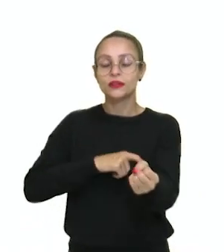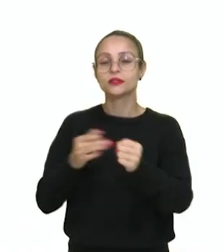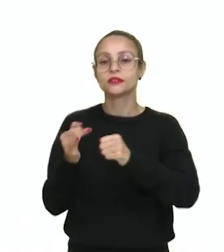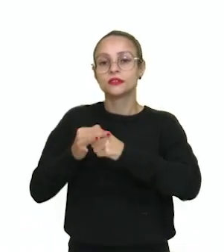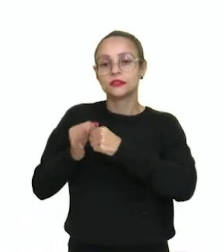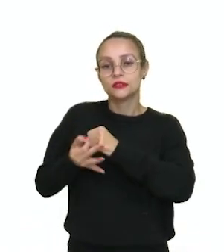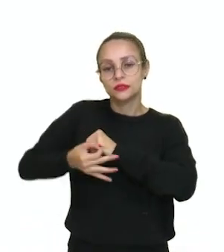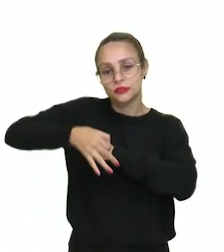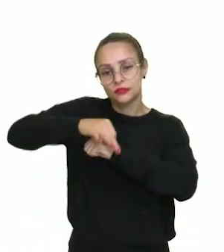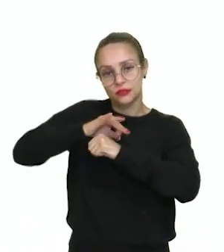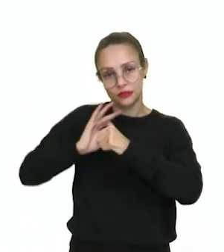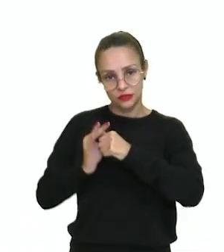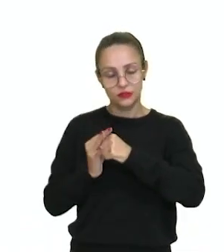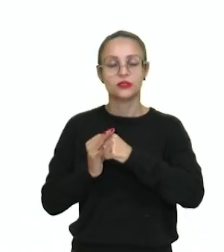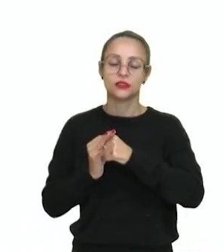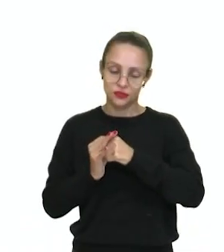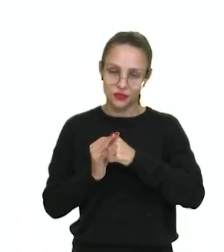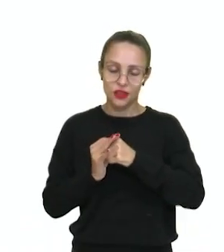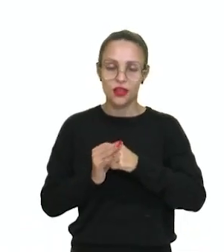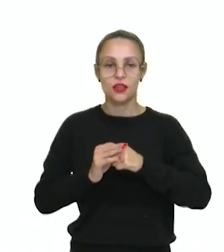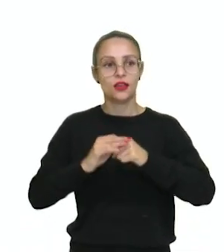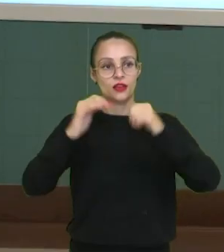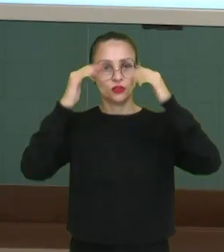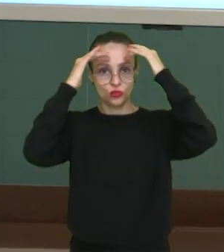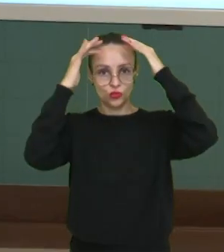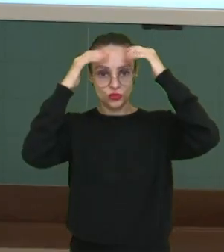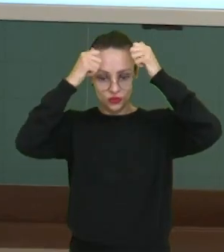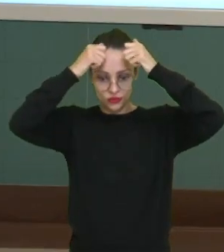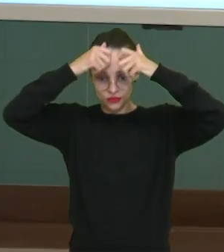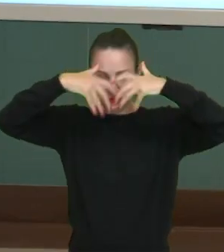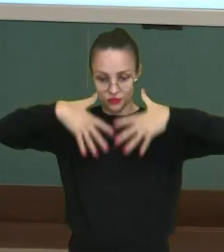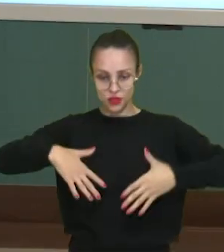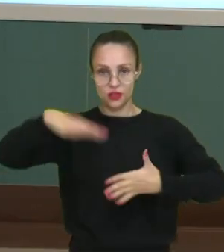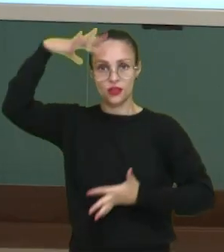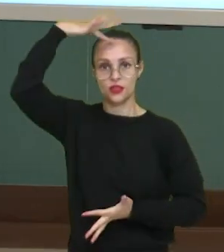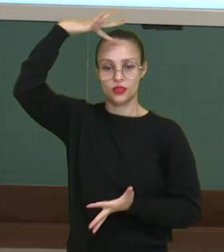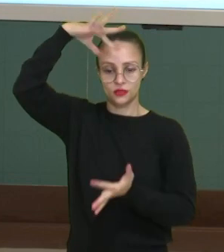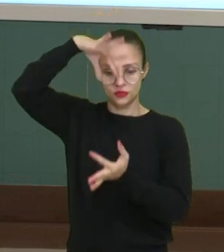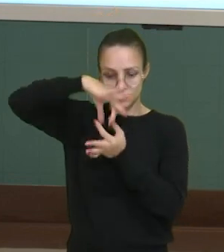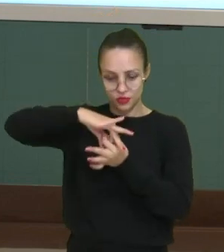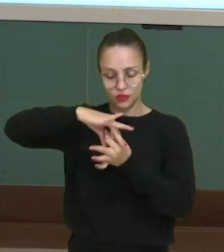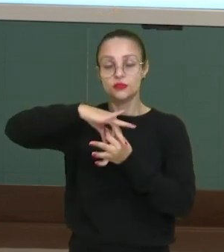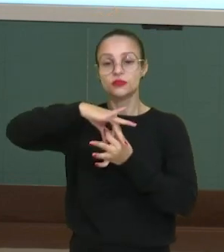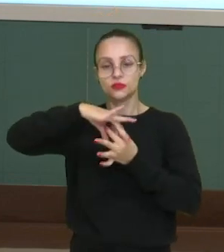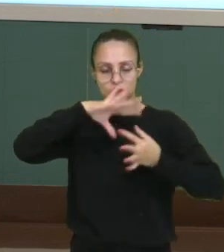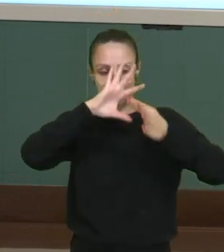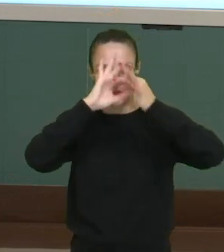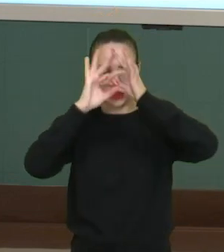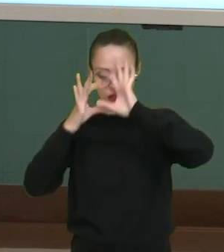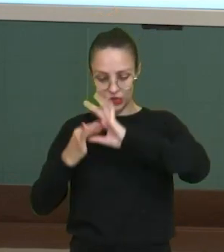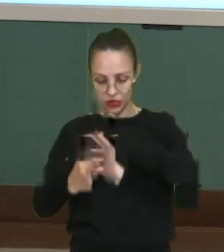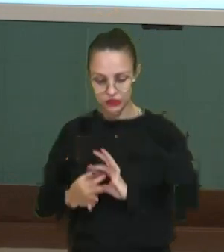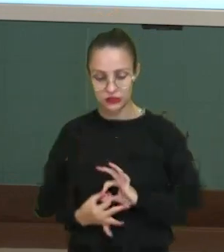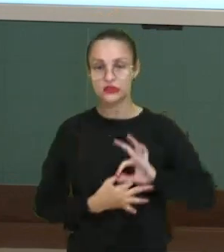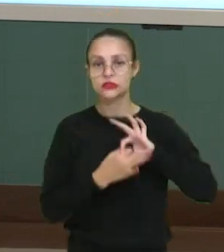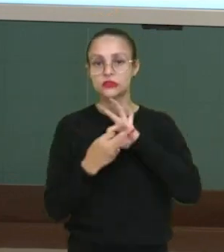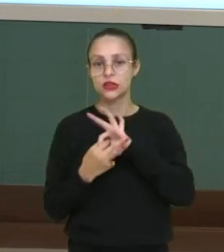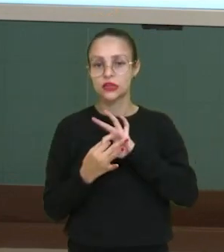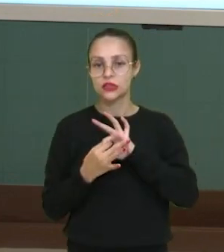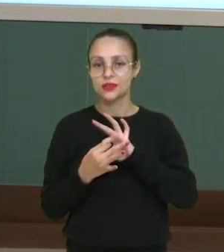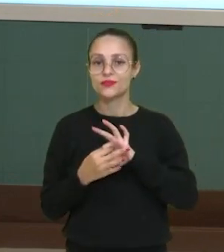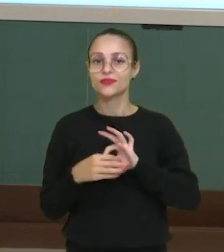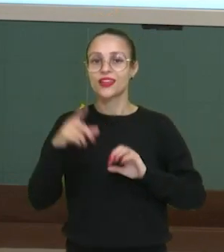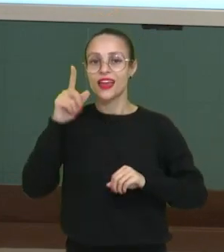gânglios, ou seja, entre o sistema nervoso central e o restante do organismo. Então percebam como esse sistema ele